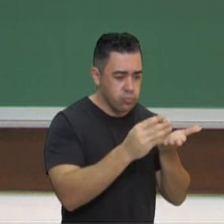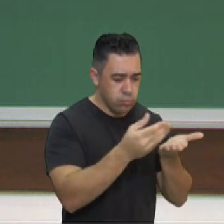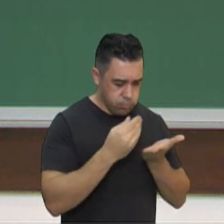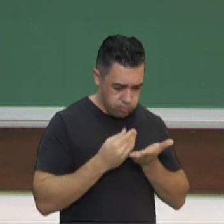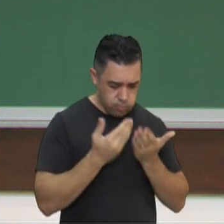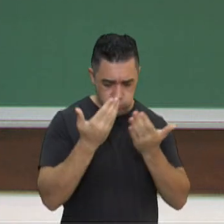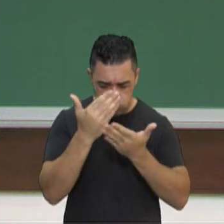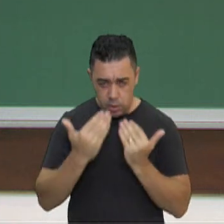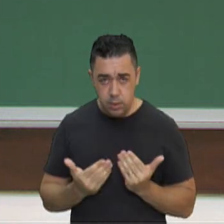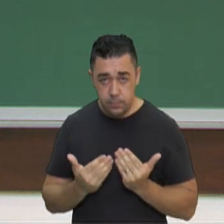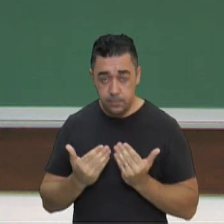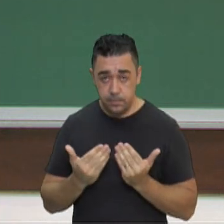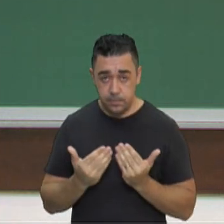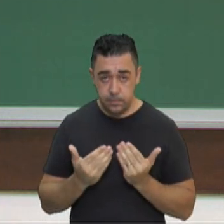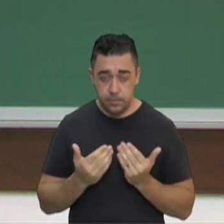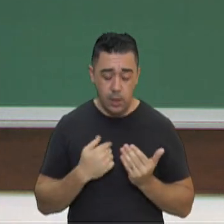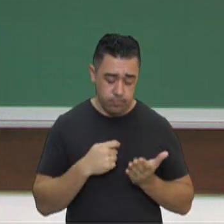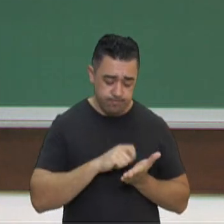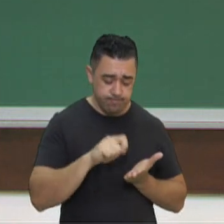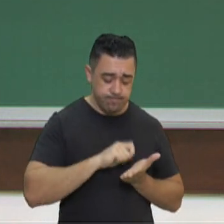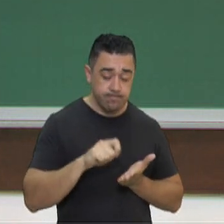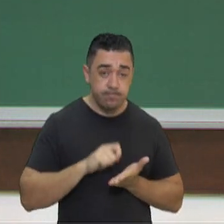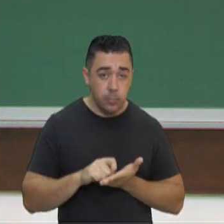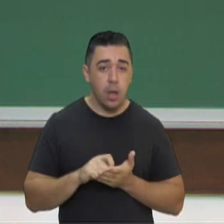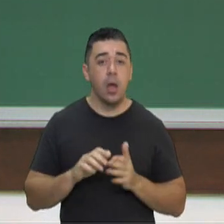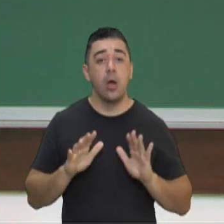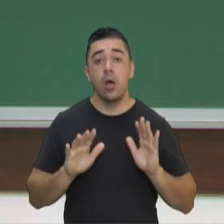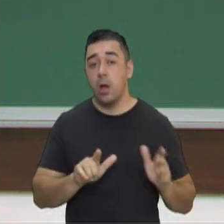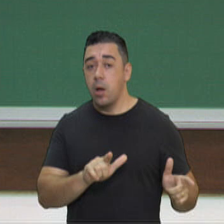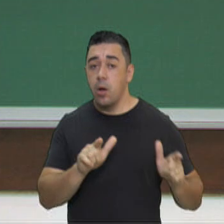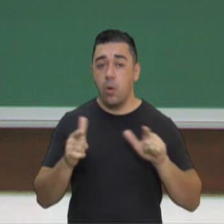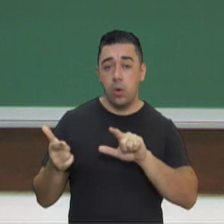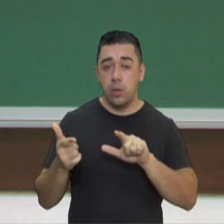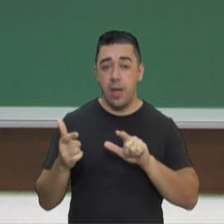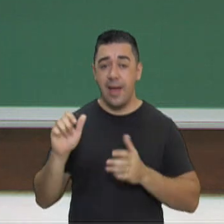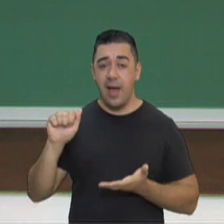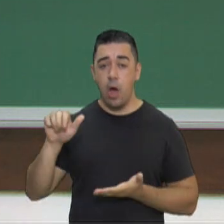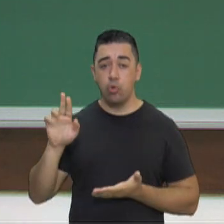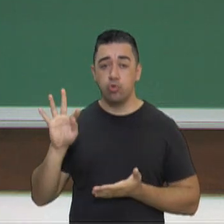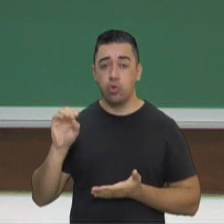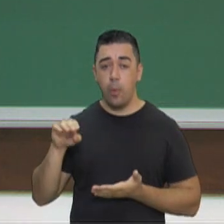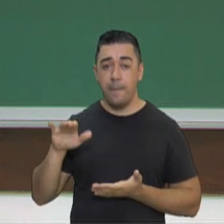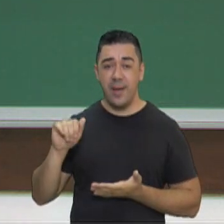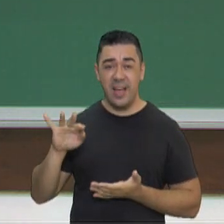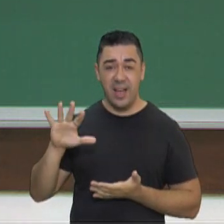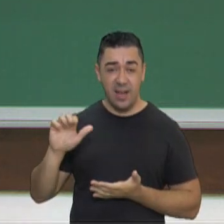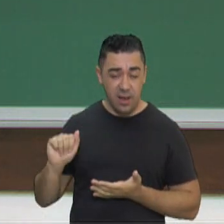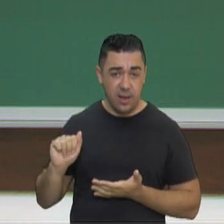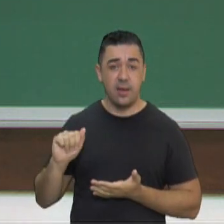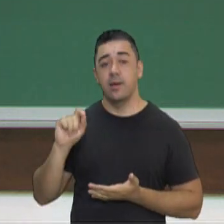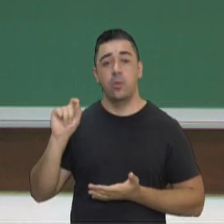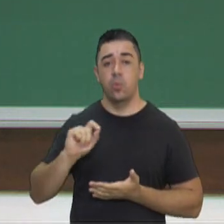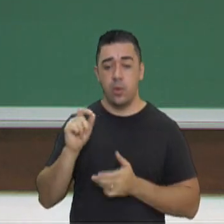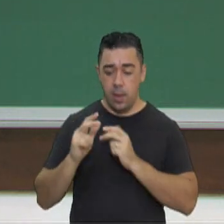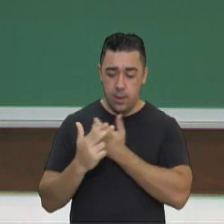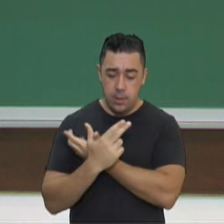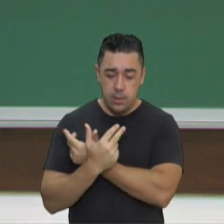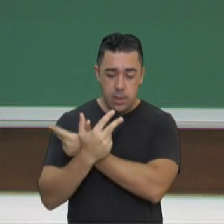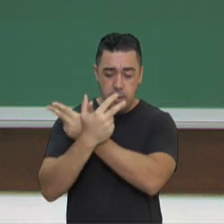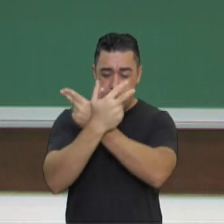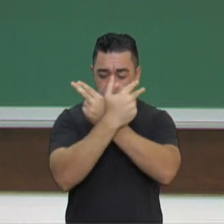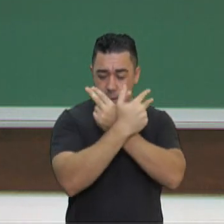uma grande área. E aí ele vai e anota tudo. E uma estação chamada de automática, vocês lembram o que